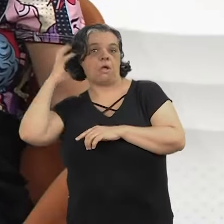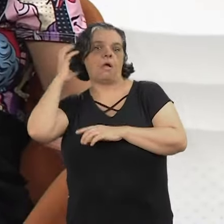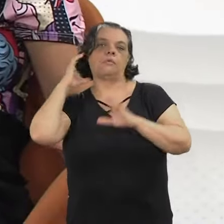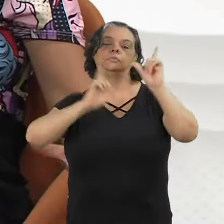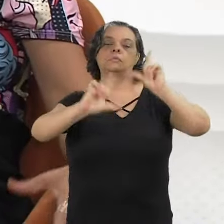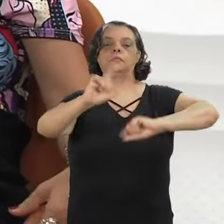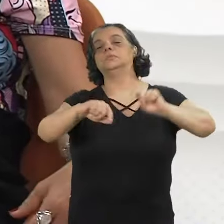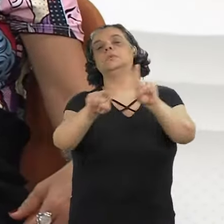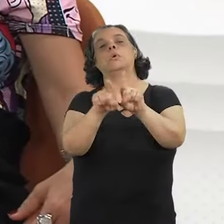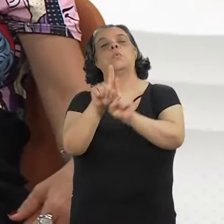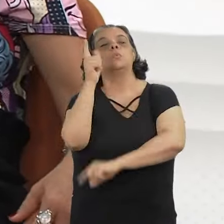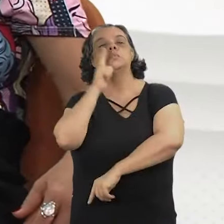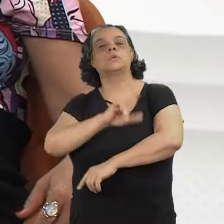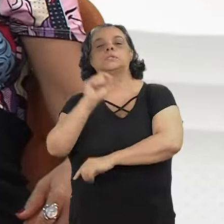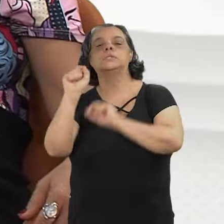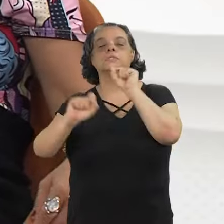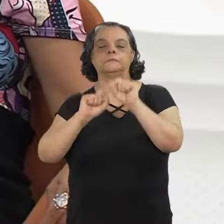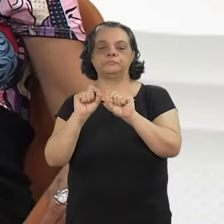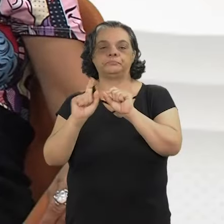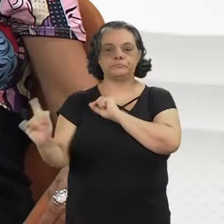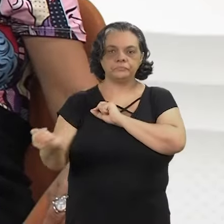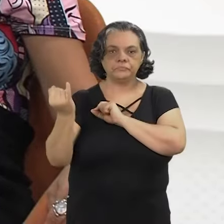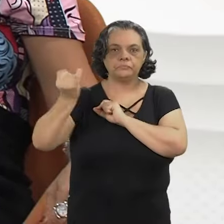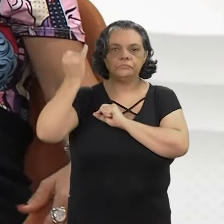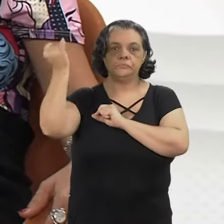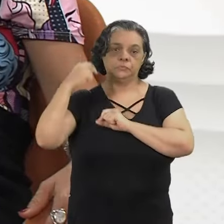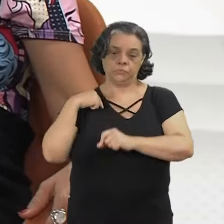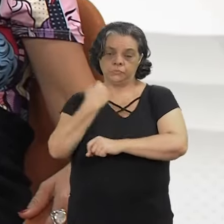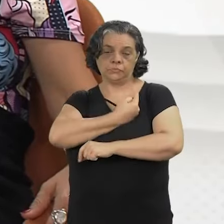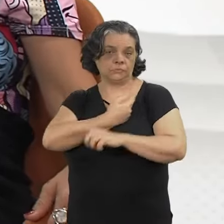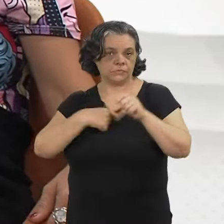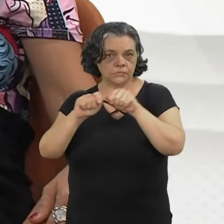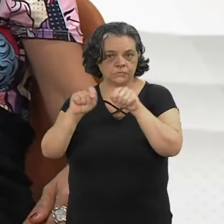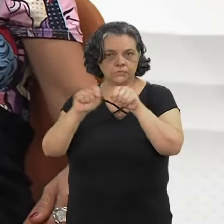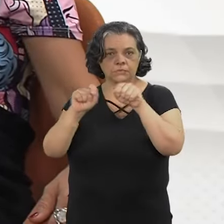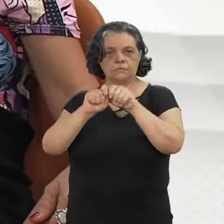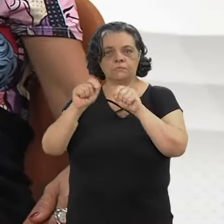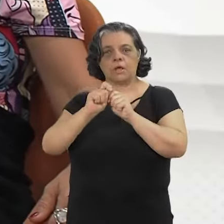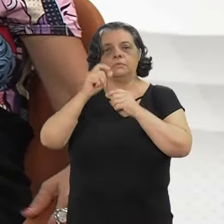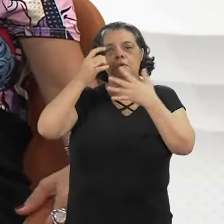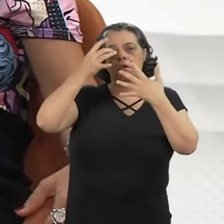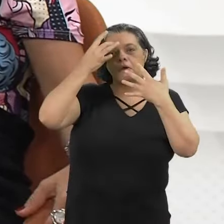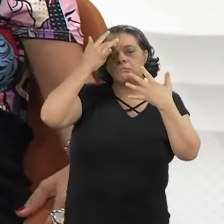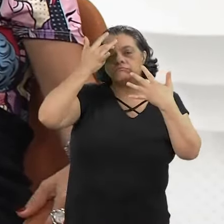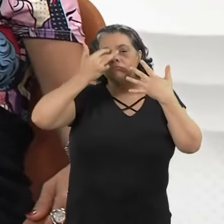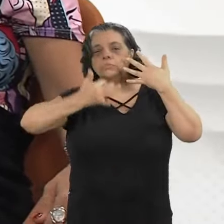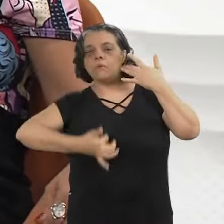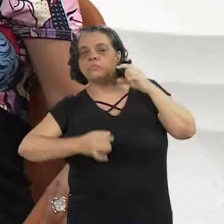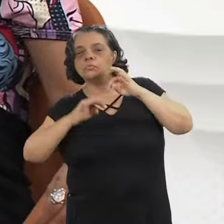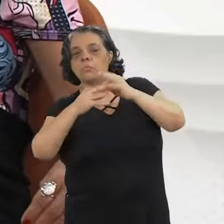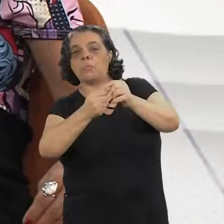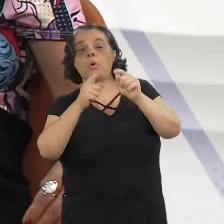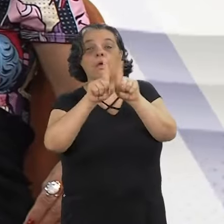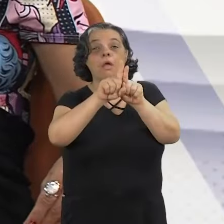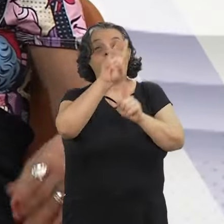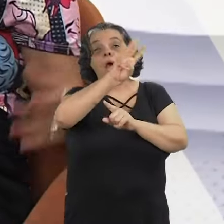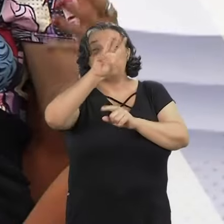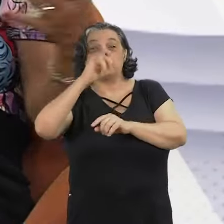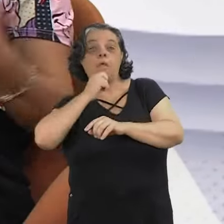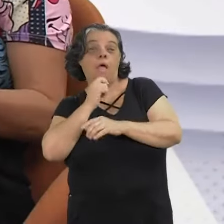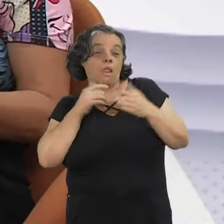rádio e televisão eu eu considero que é importante pra gente fazer essa autodescrição também porque às vezes a